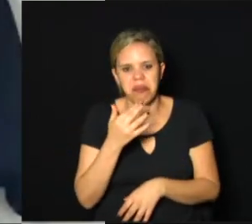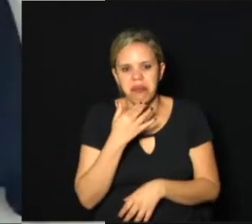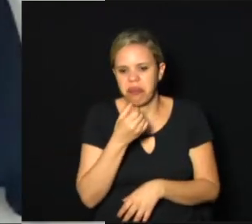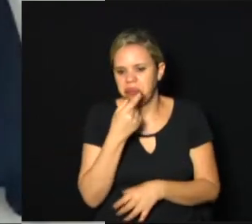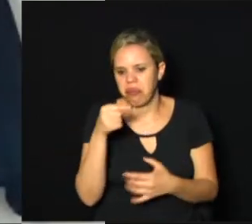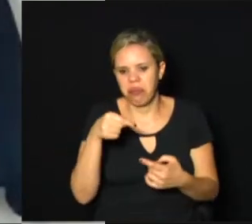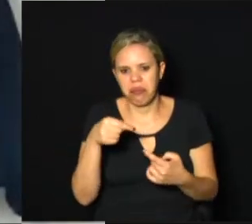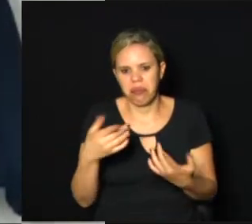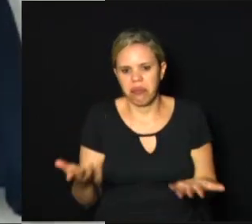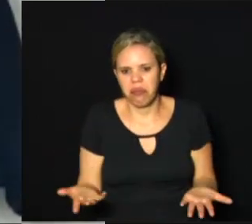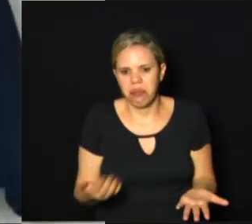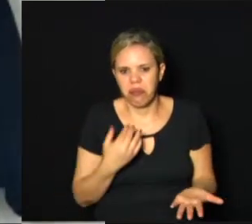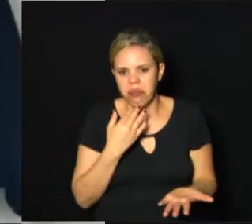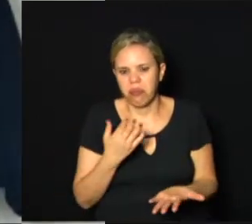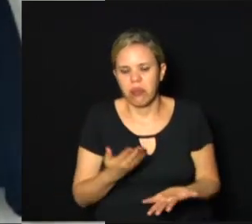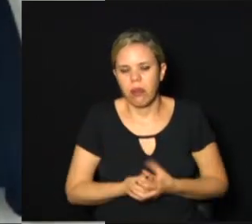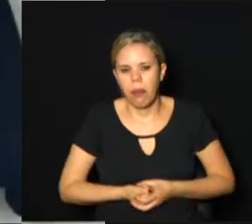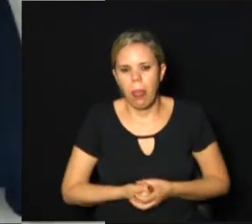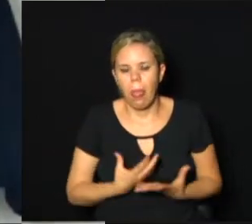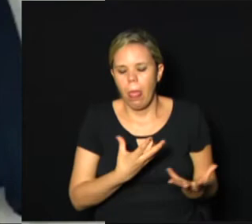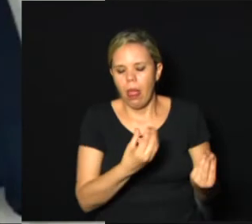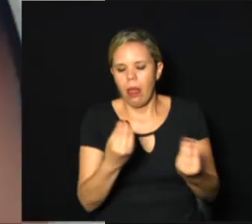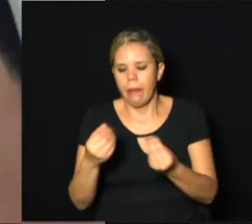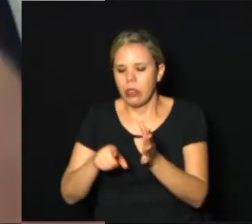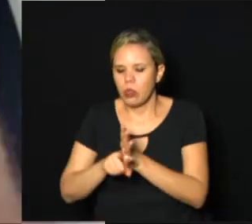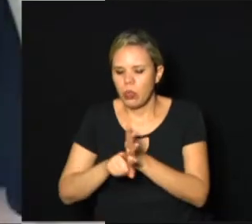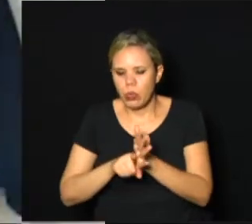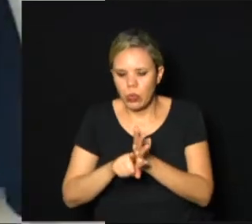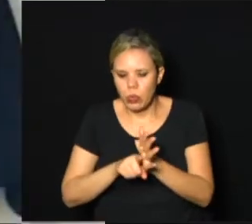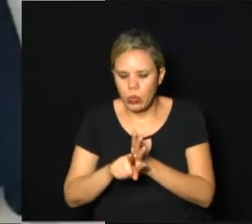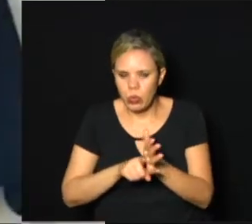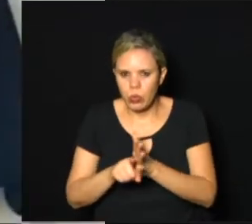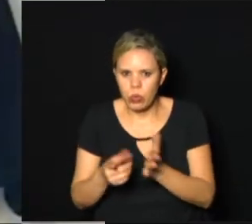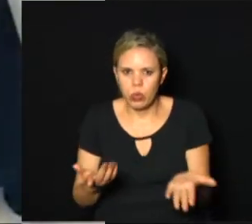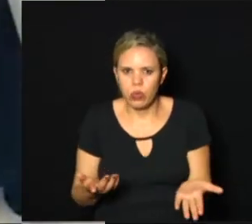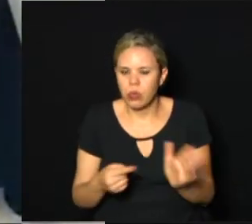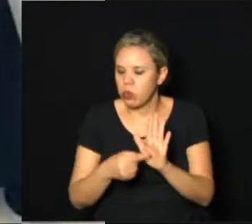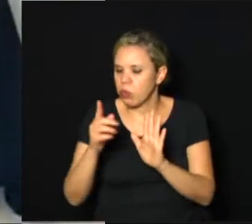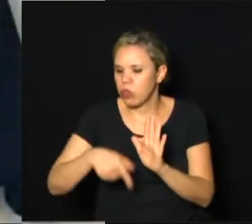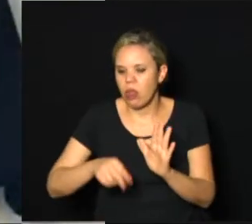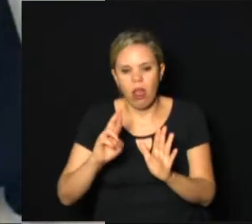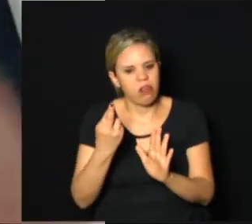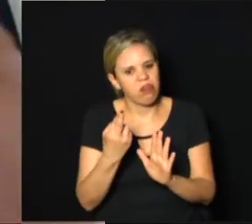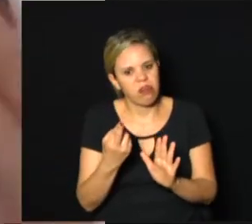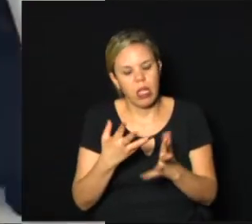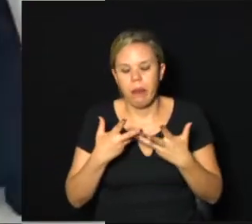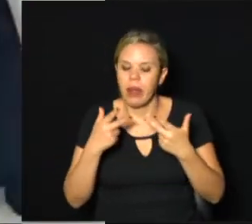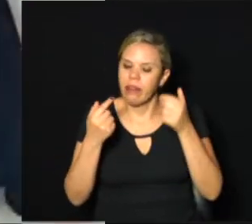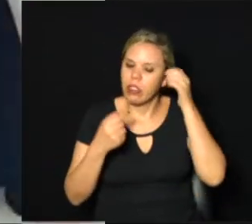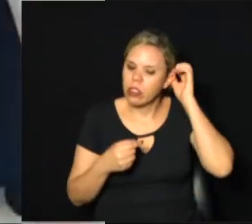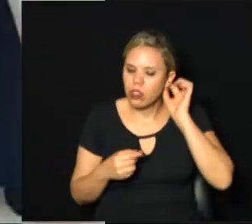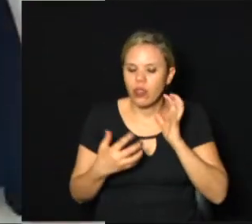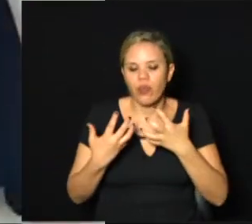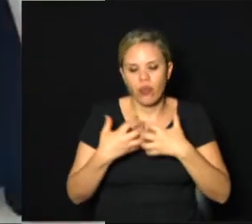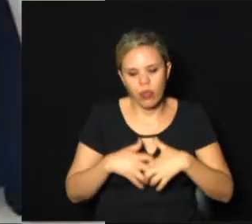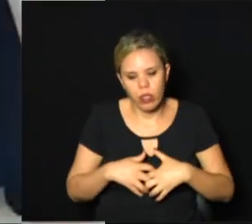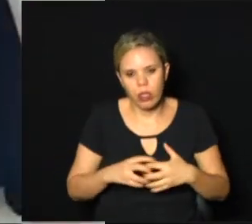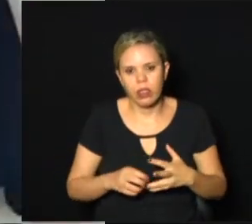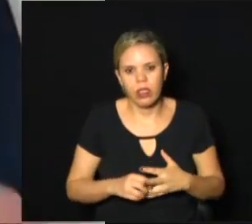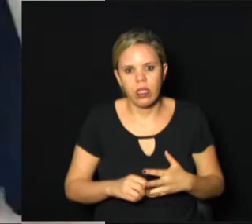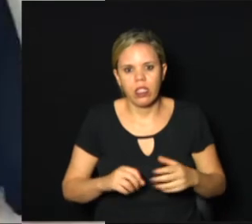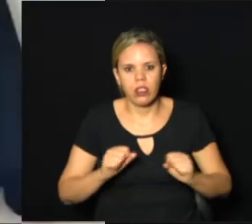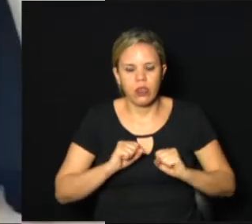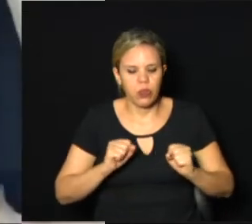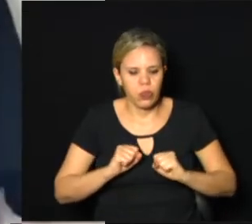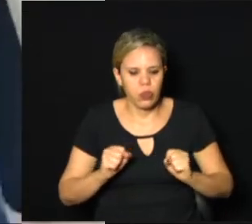Clareza, tá? Tem muitos estudos bem conduzidos que não mostraram resultado. Seria maravilhoso que funcionasse, vale dizer. Eu